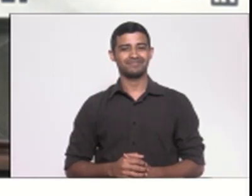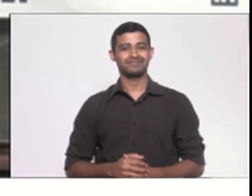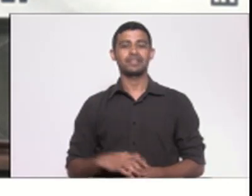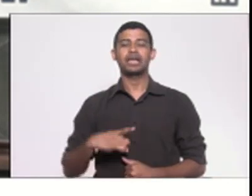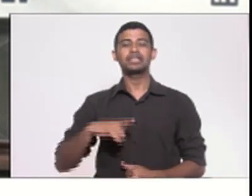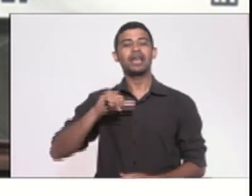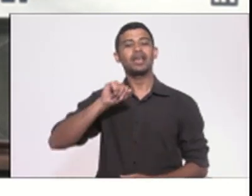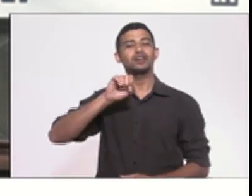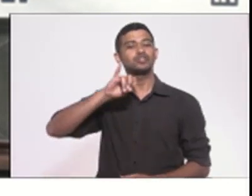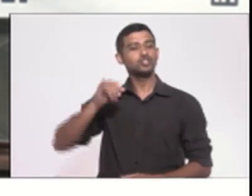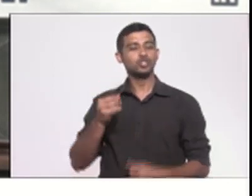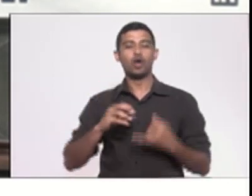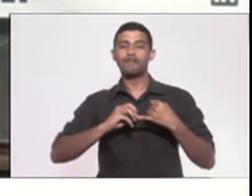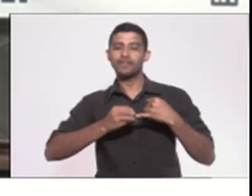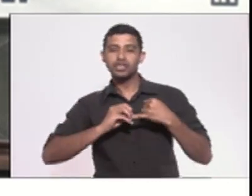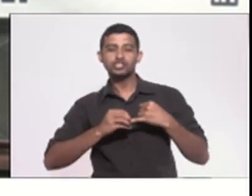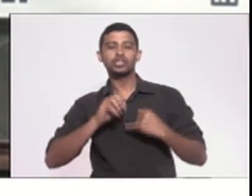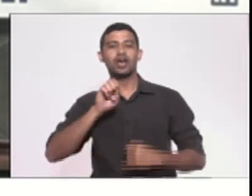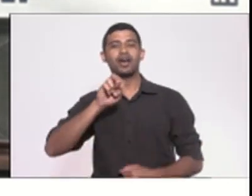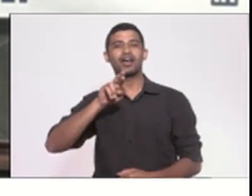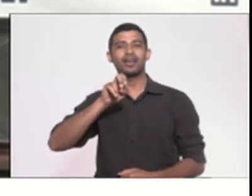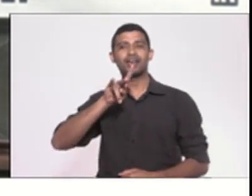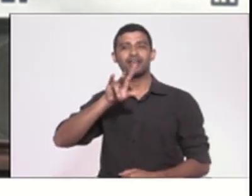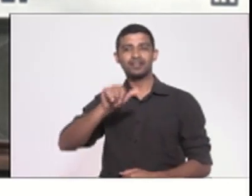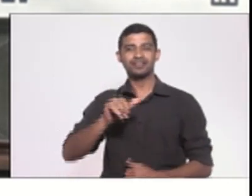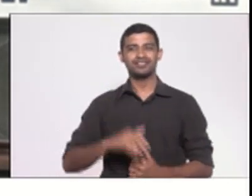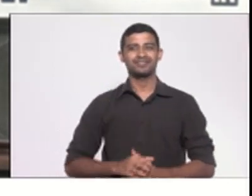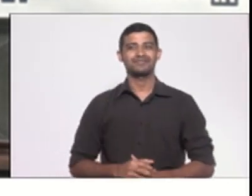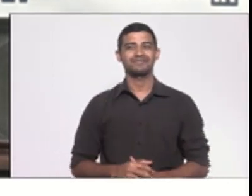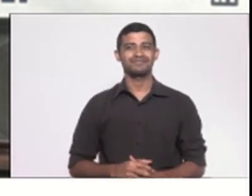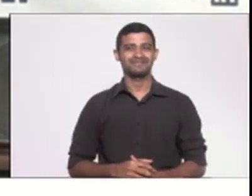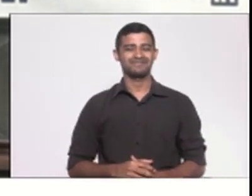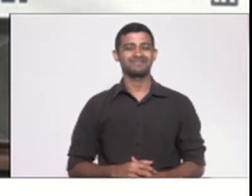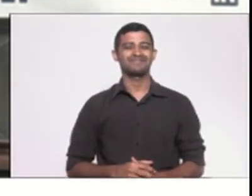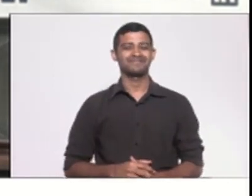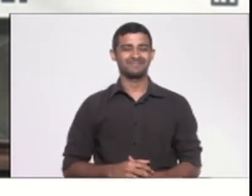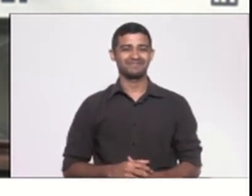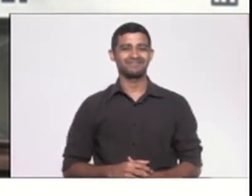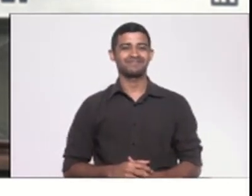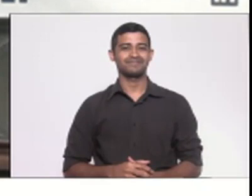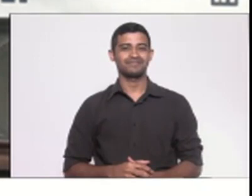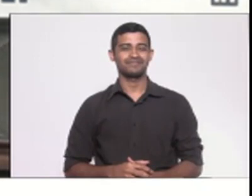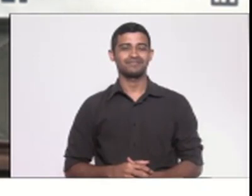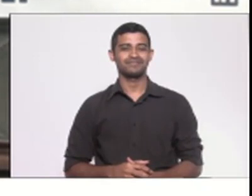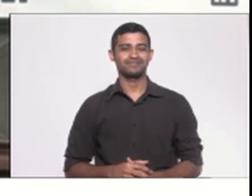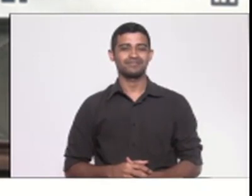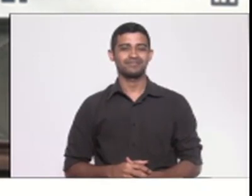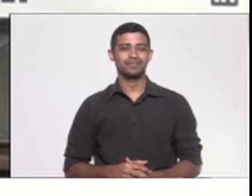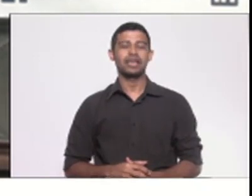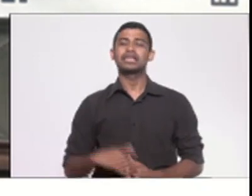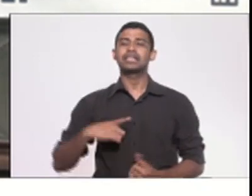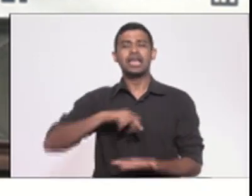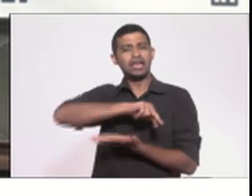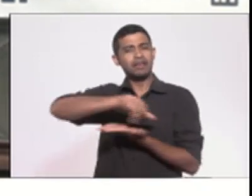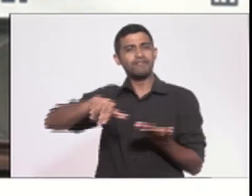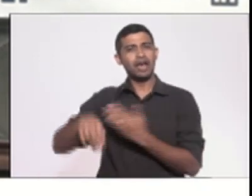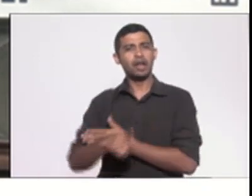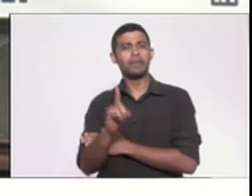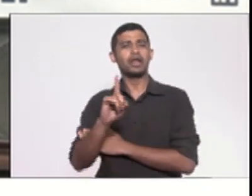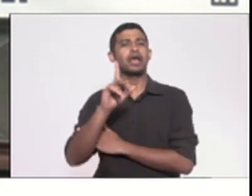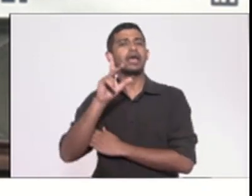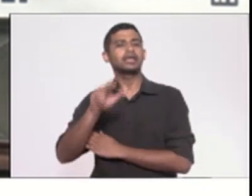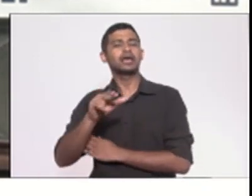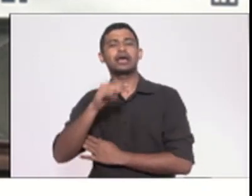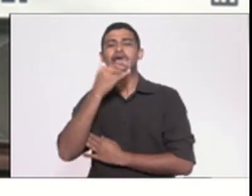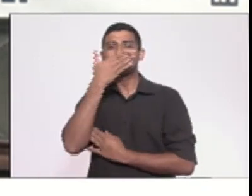do feijão, da ervilha, elas formam umas bolinhas nas raízes. Em caso de outras plantas, como a cana, como o milho,